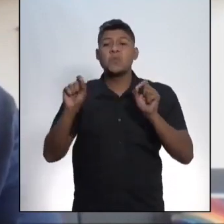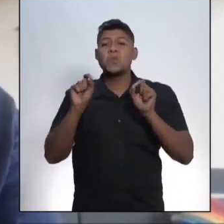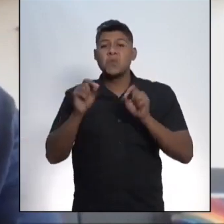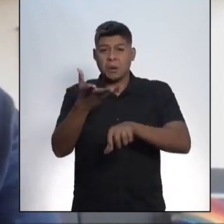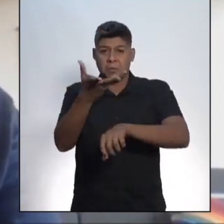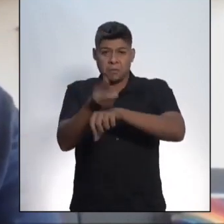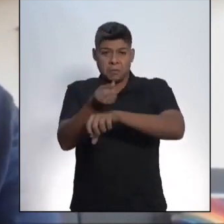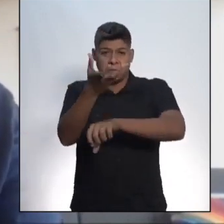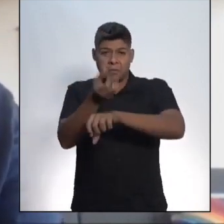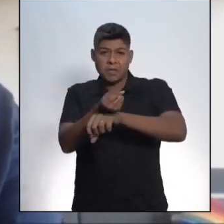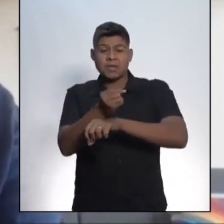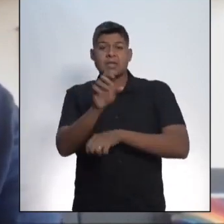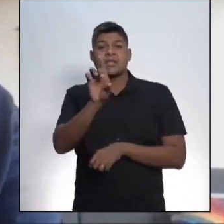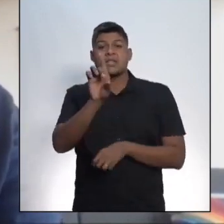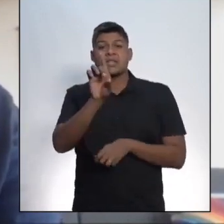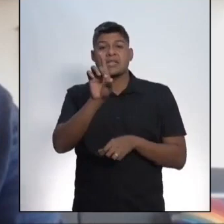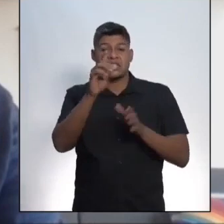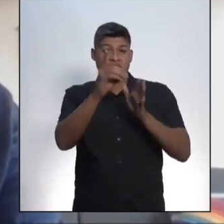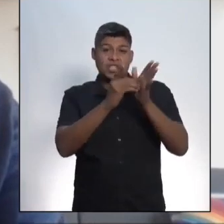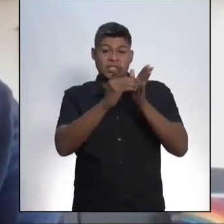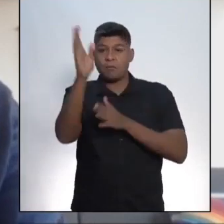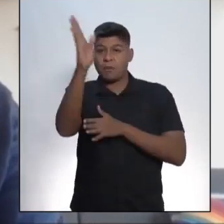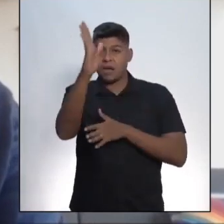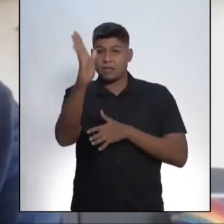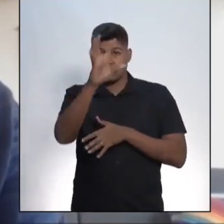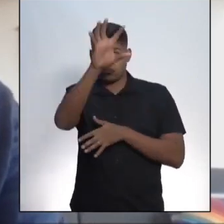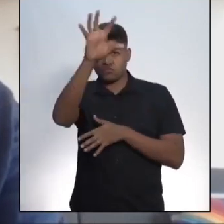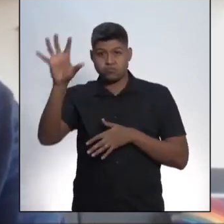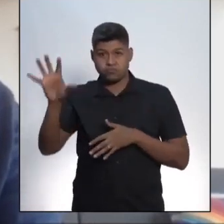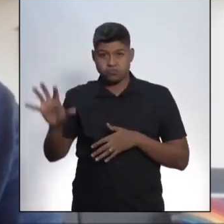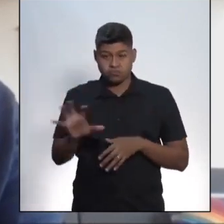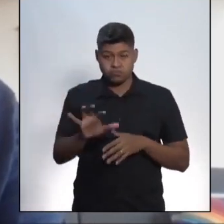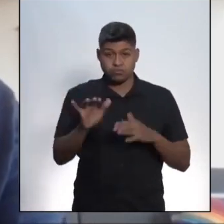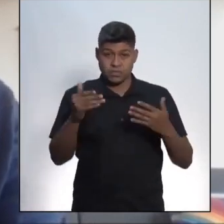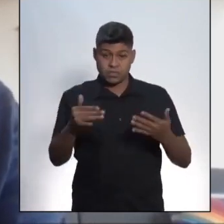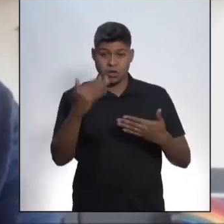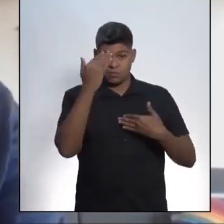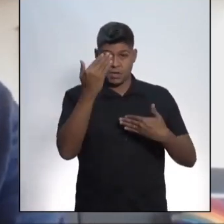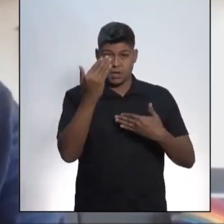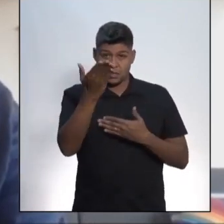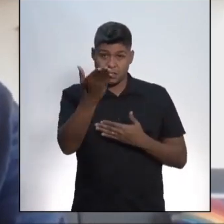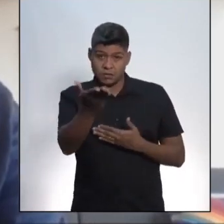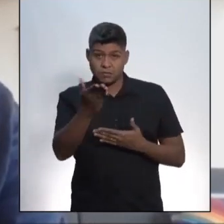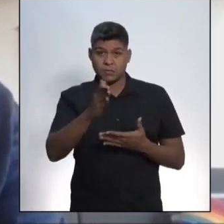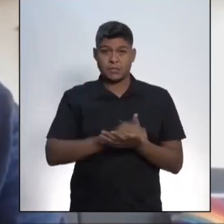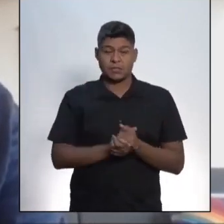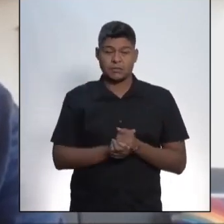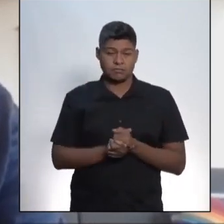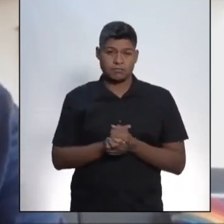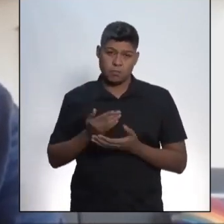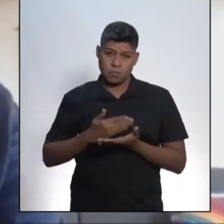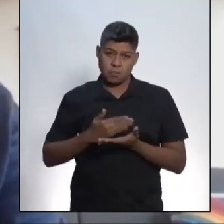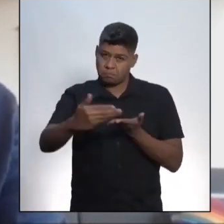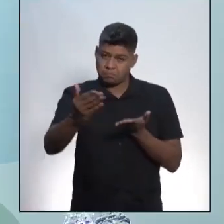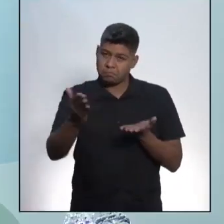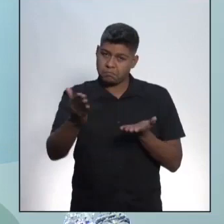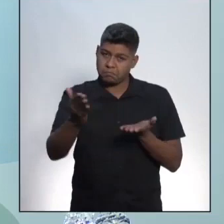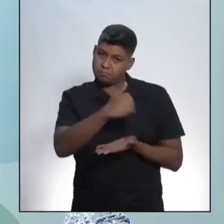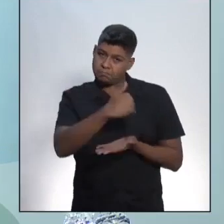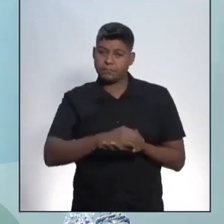plataformas digitais no Brasil e no mundo. Então, obrigado a vocês e vamos lá.